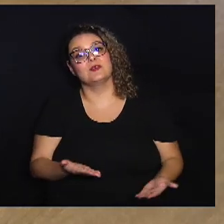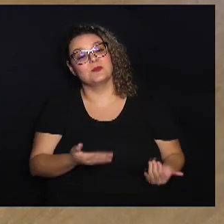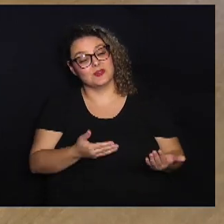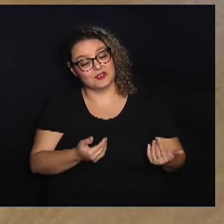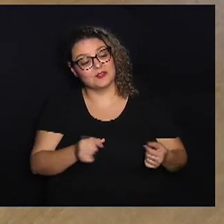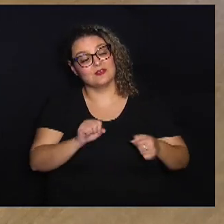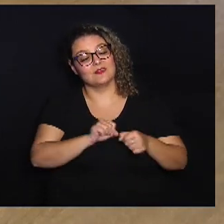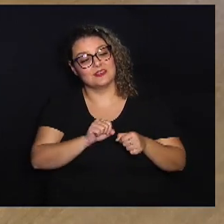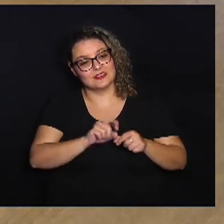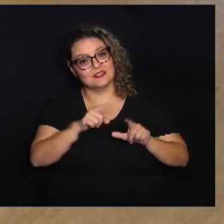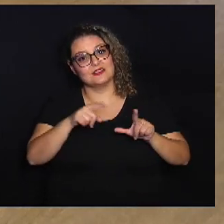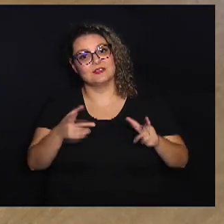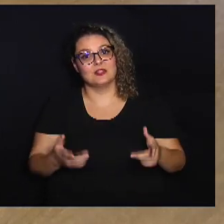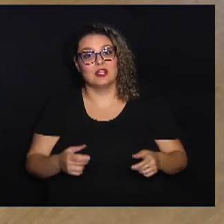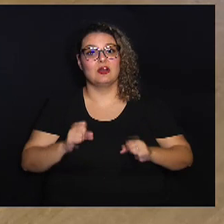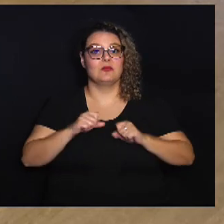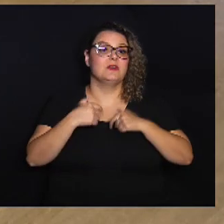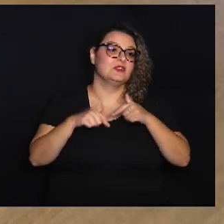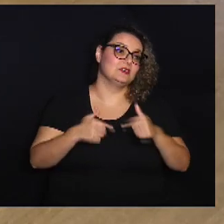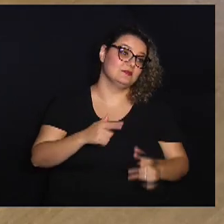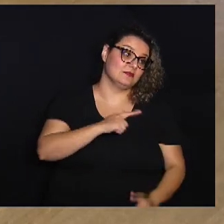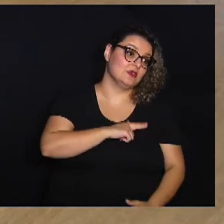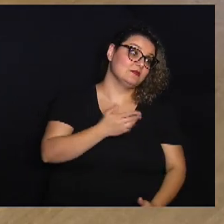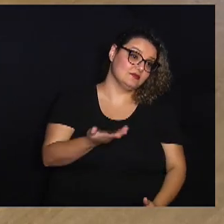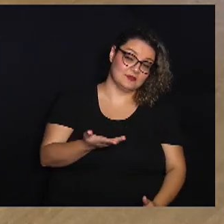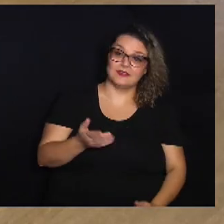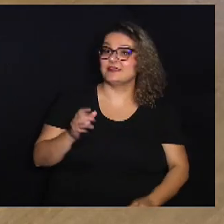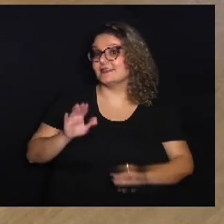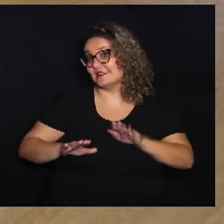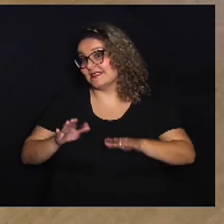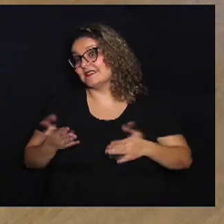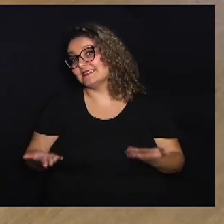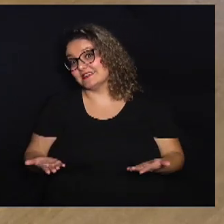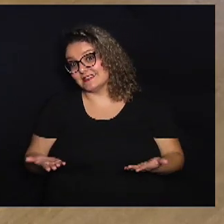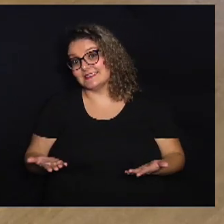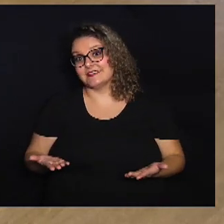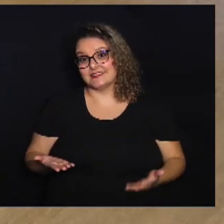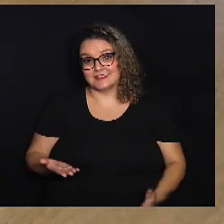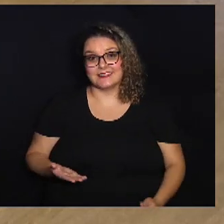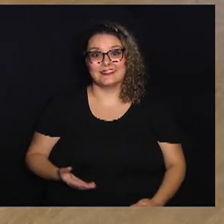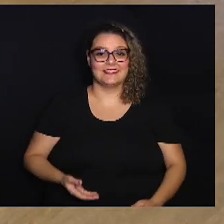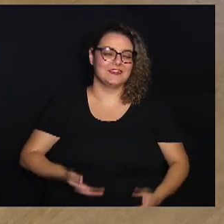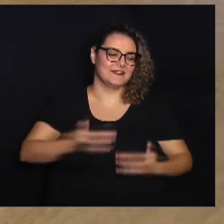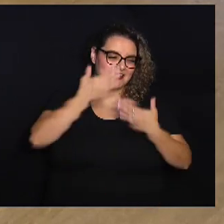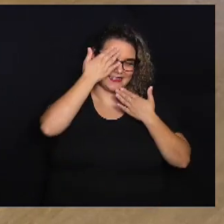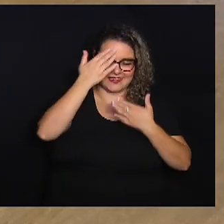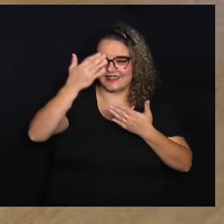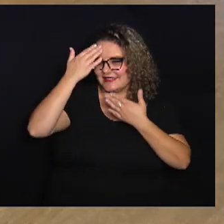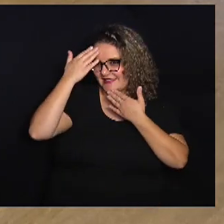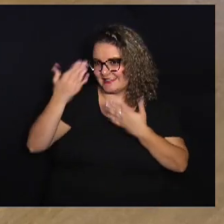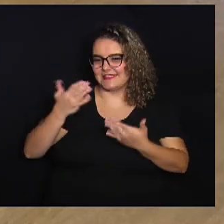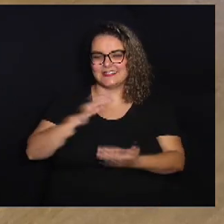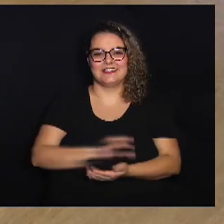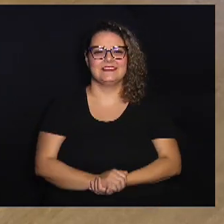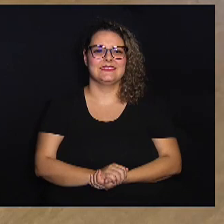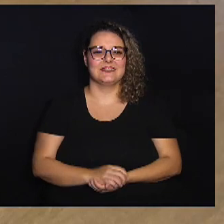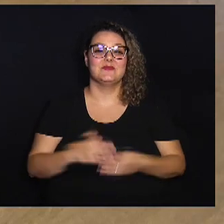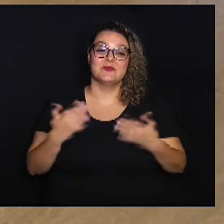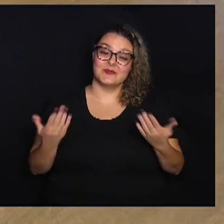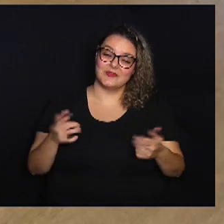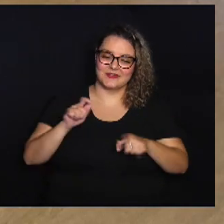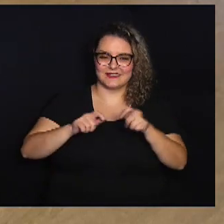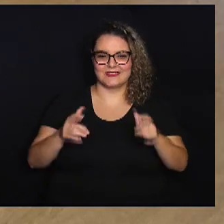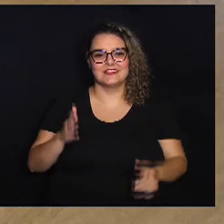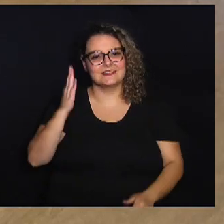fazendo, né? Pode trabalhar no Guarani um dia, né? Então, quem sabe. É isso aí. Muito obrigado. Obrigada, eu que agradeço. Valeu. Bom, pessoal,